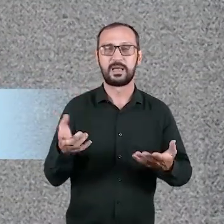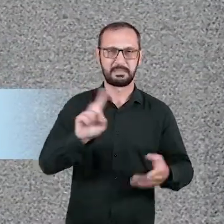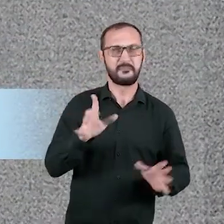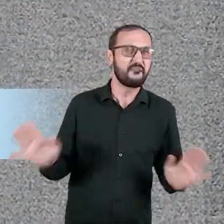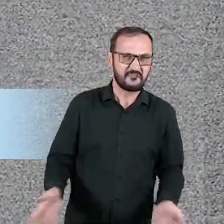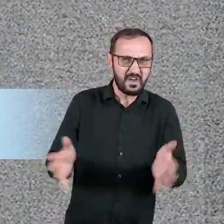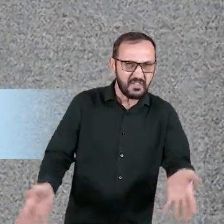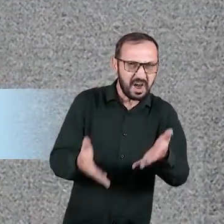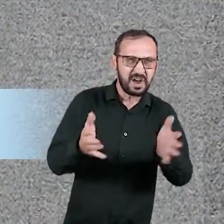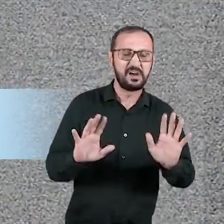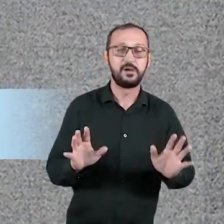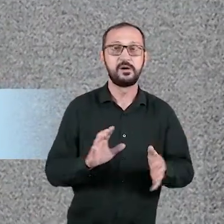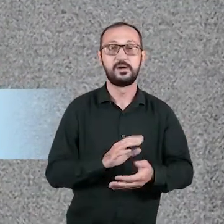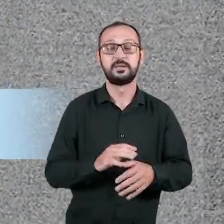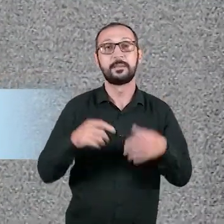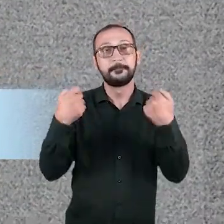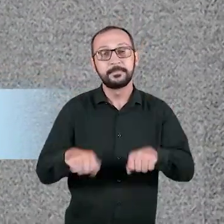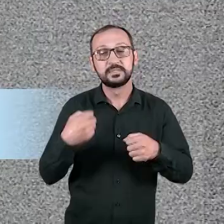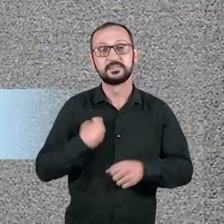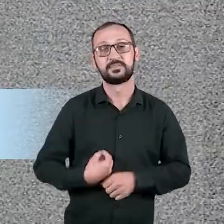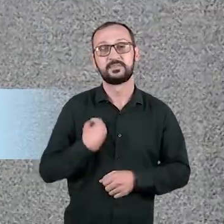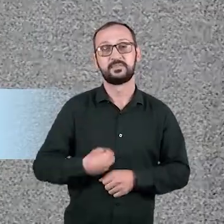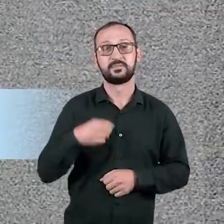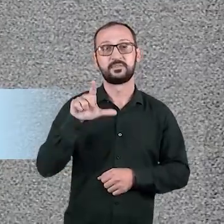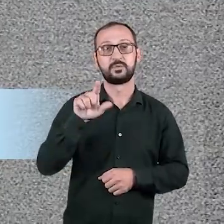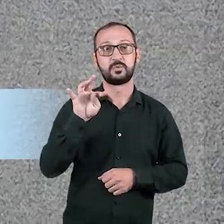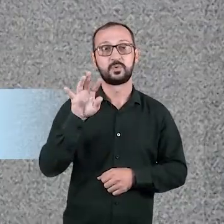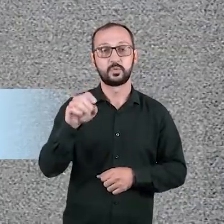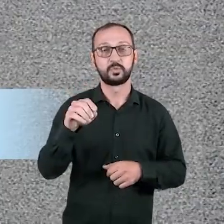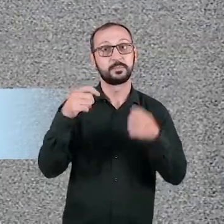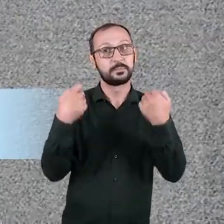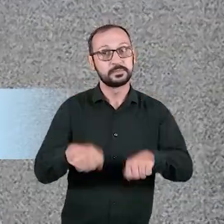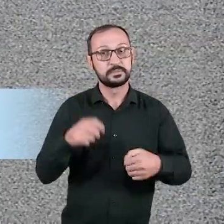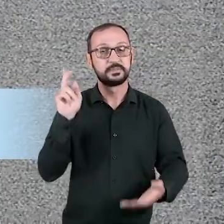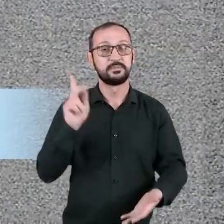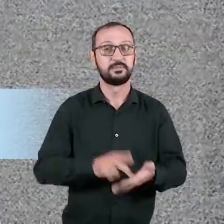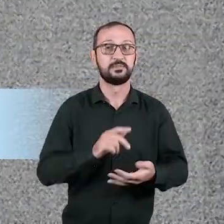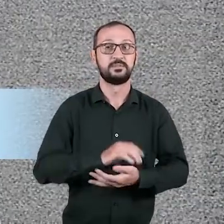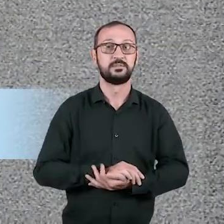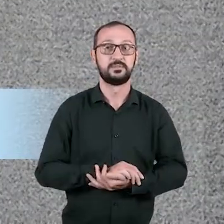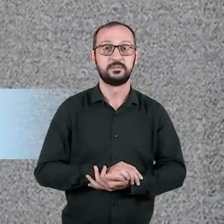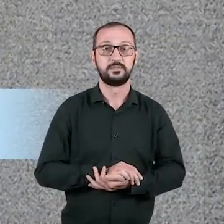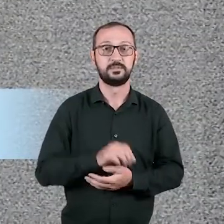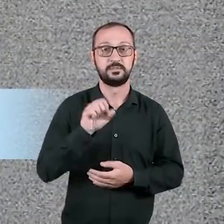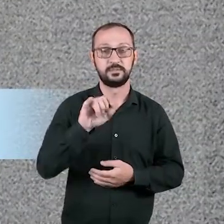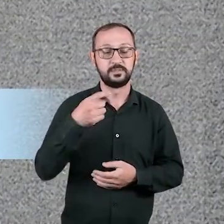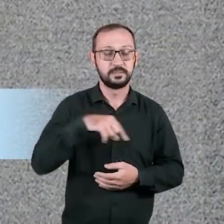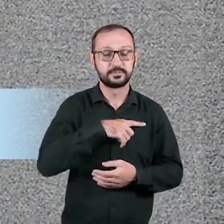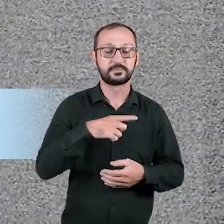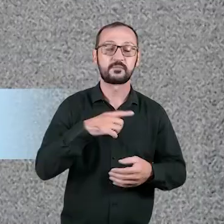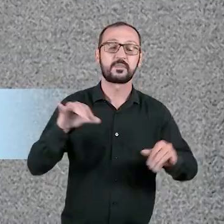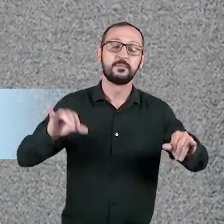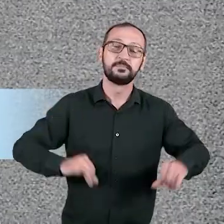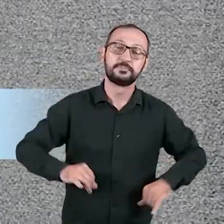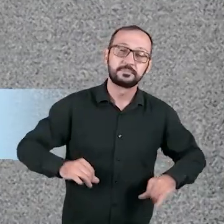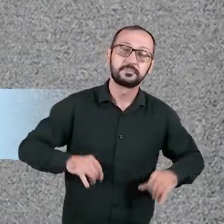questão, não, bola para frente. Não, a gente precisa viver o luto. O luto é necessário. E se a gente pega, então, tem muita